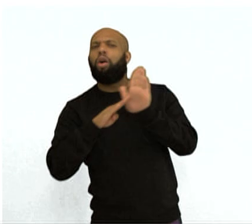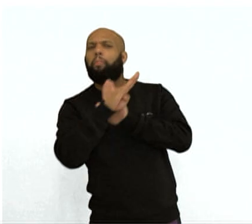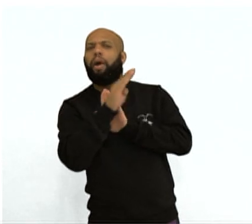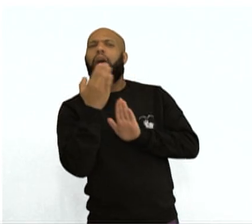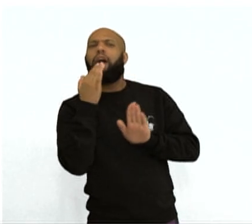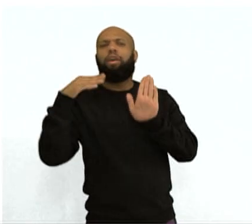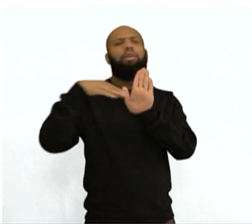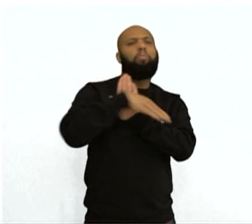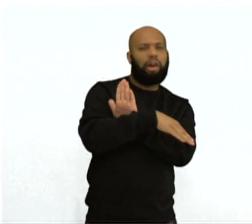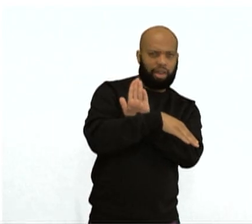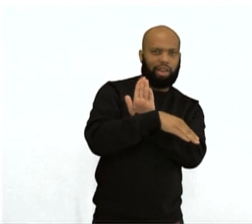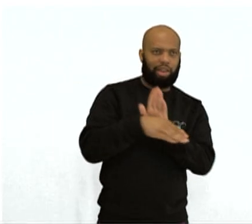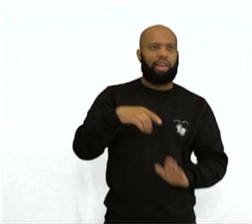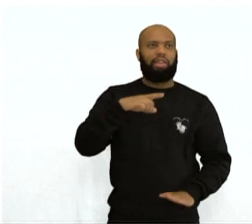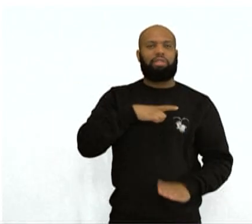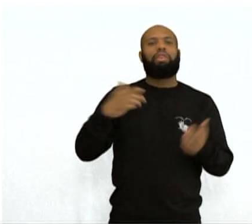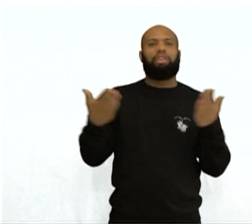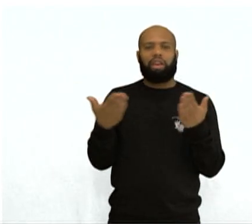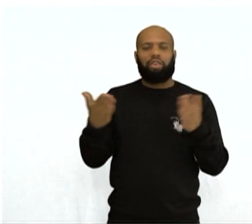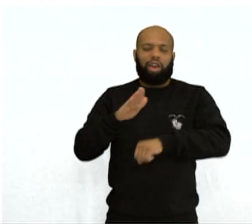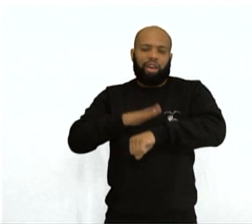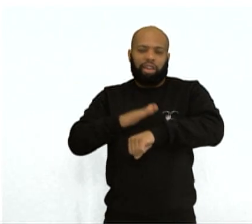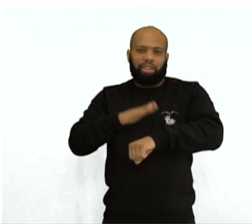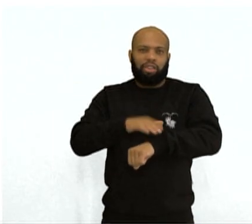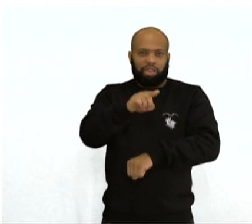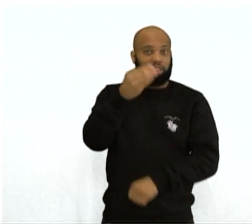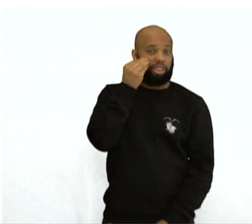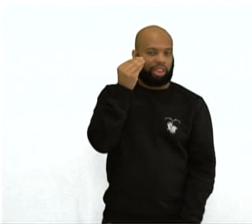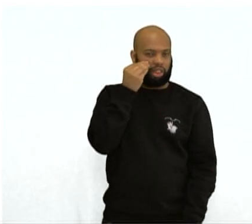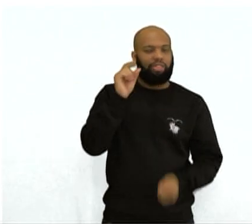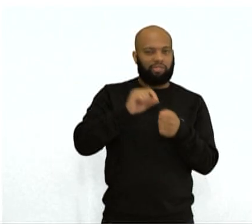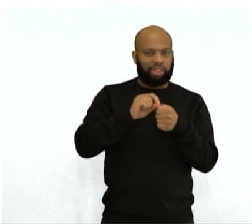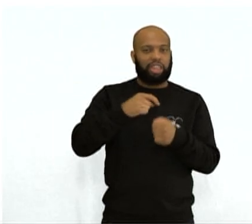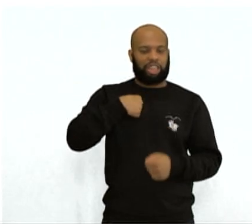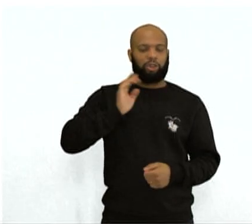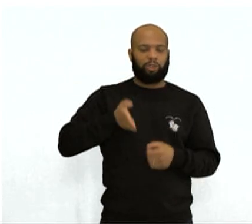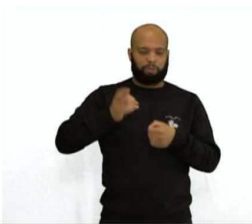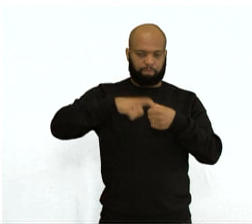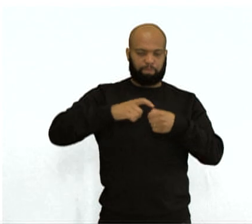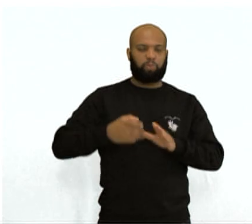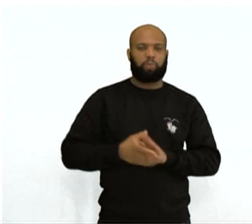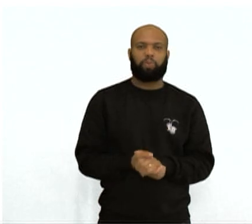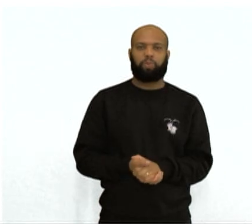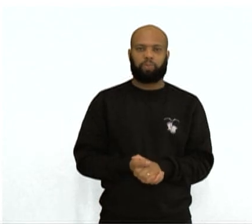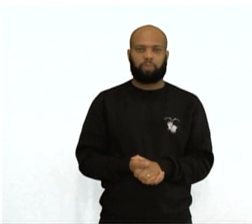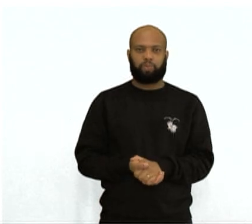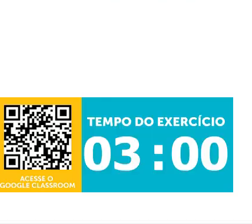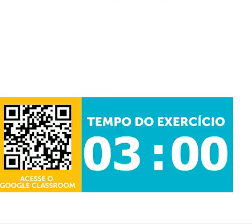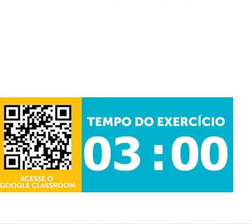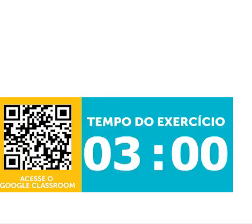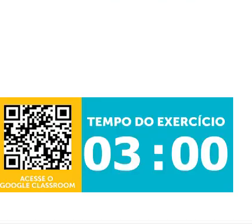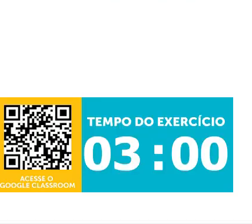acham? Vou dar um tempinho para você em casa fazer então, tá bom? Já retomo aqui para a gente fazer a correção.